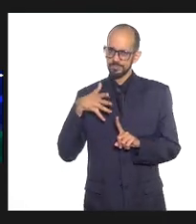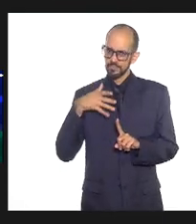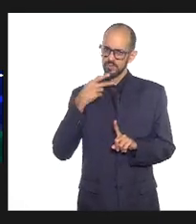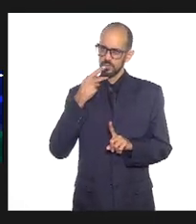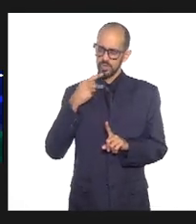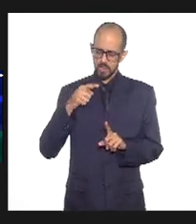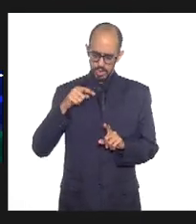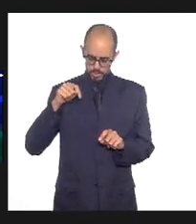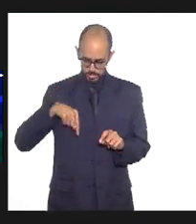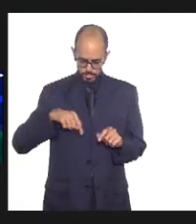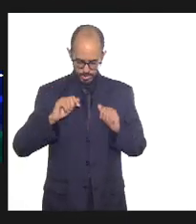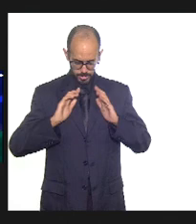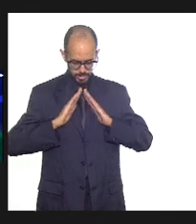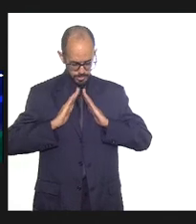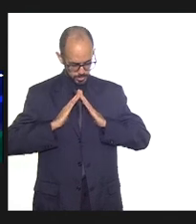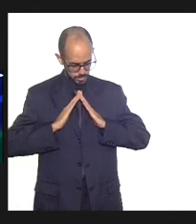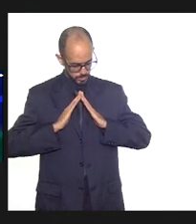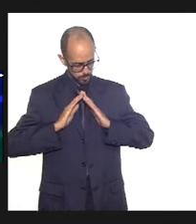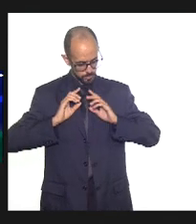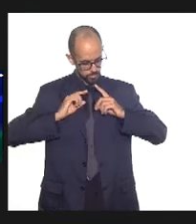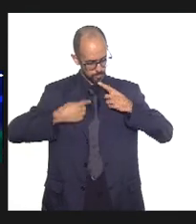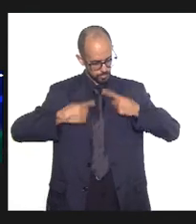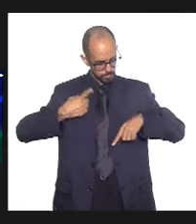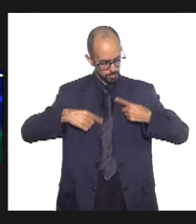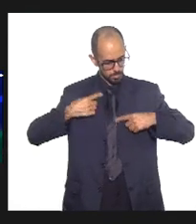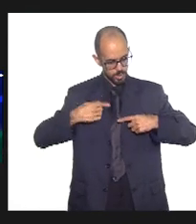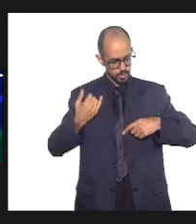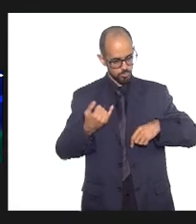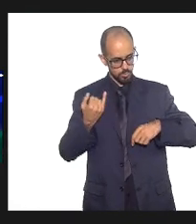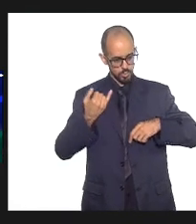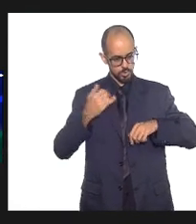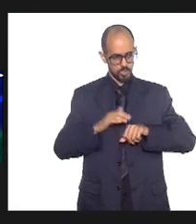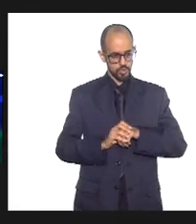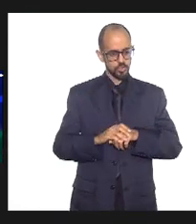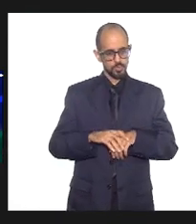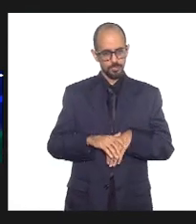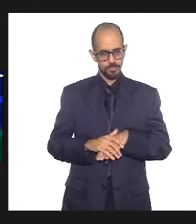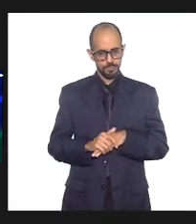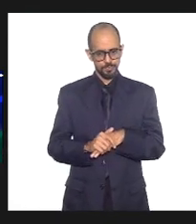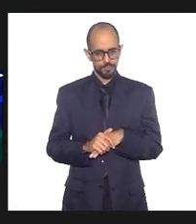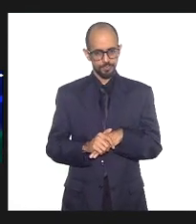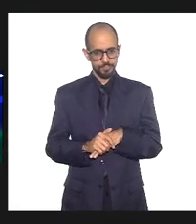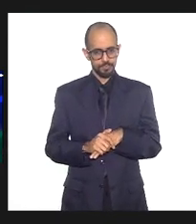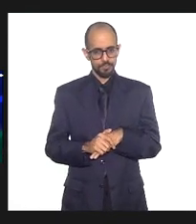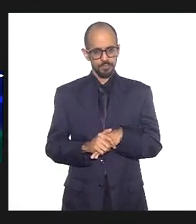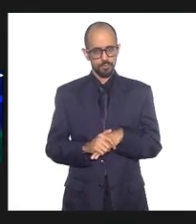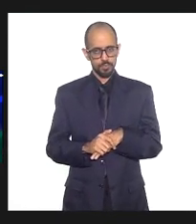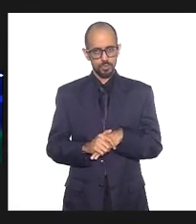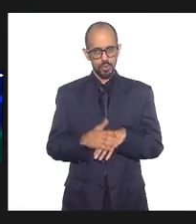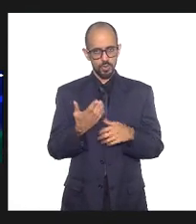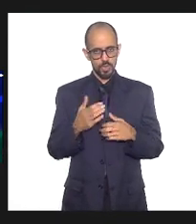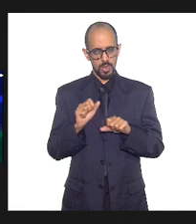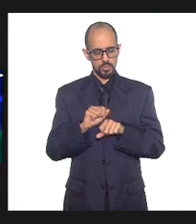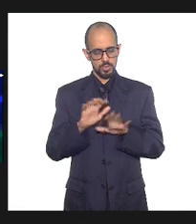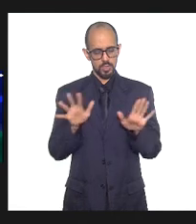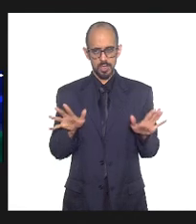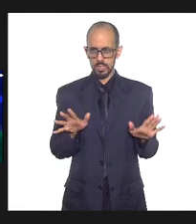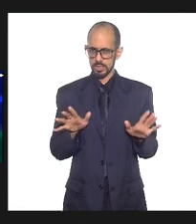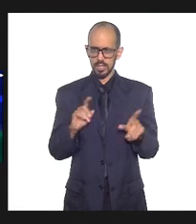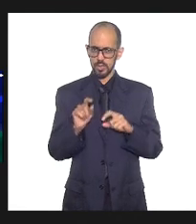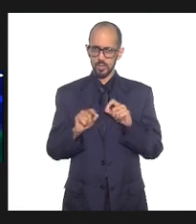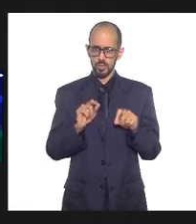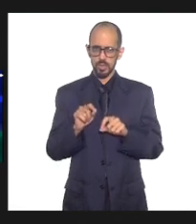casa esse debate que é de suma importância. Eu queria esclarecer aqui